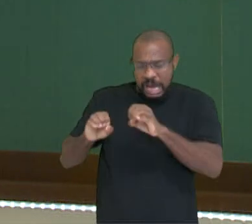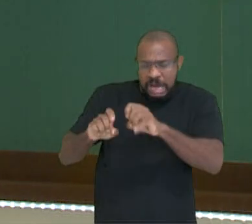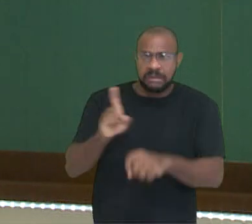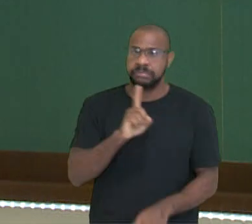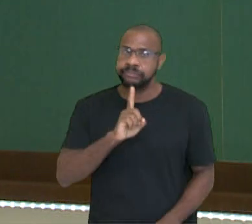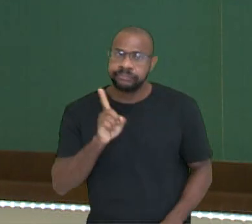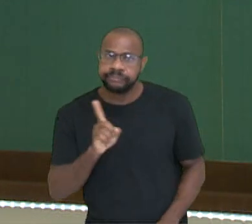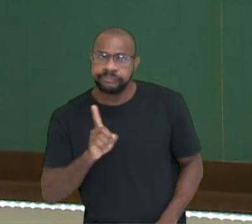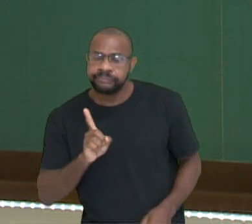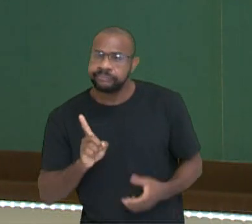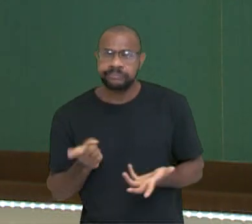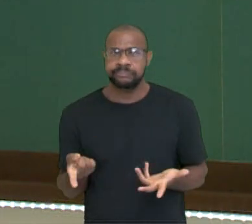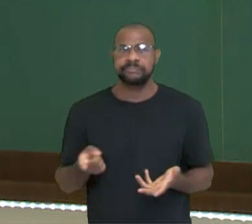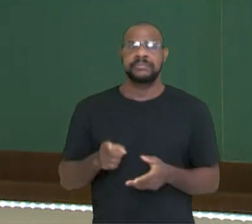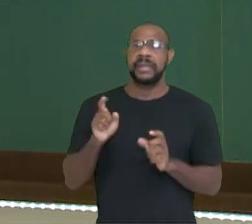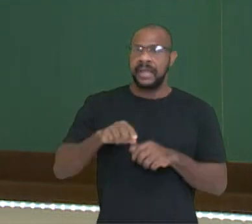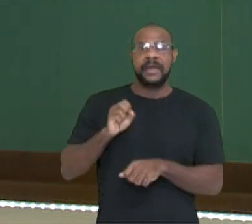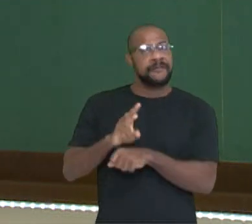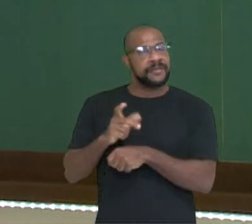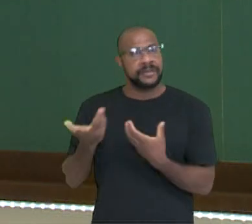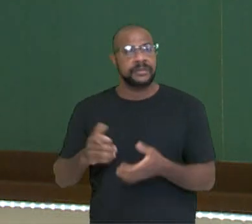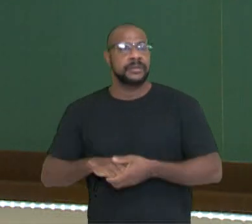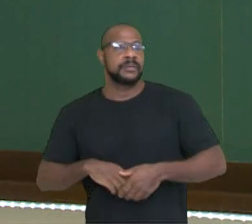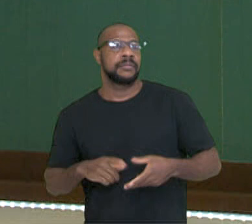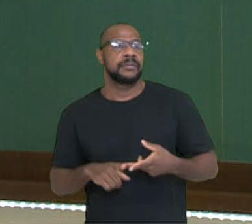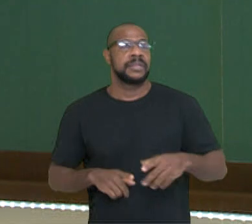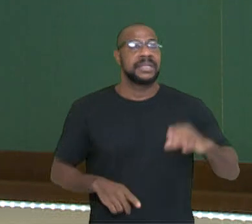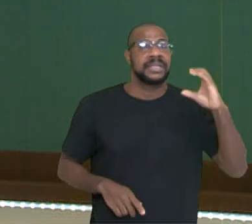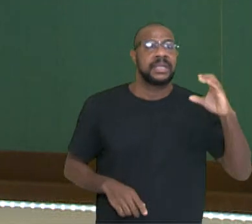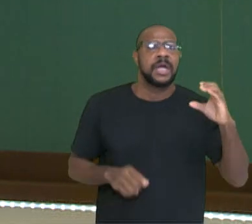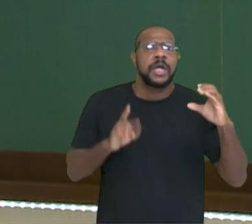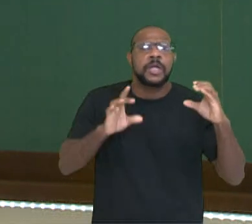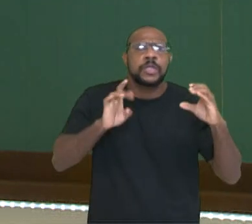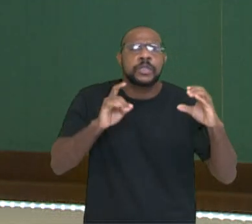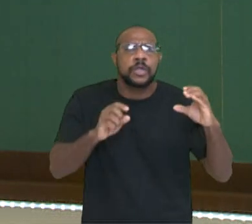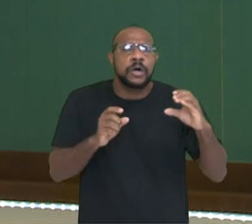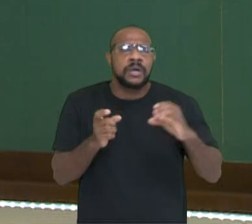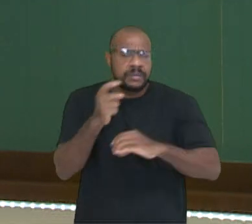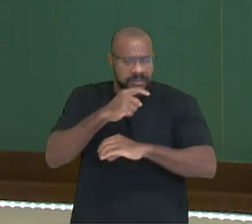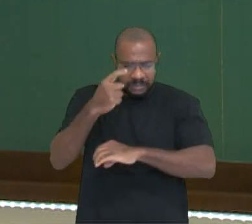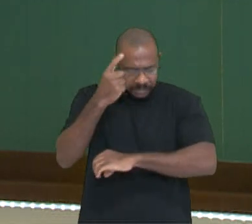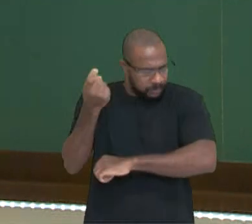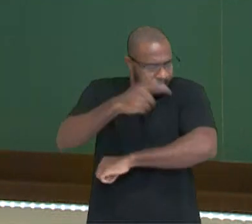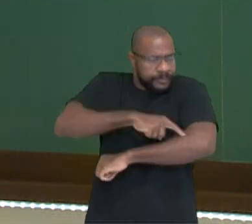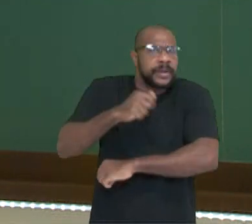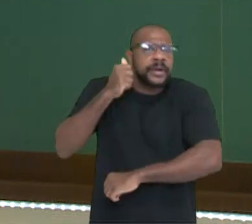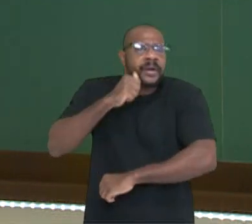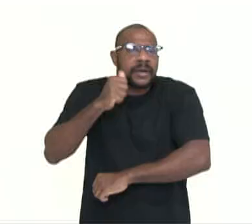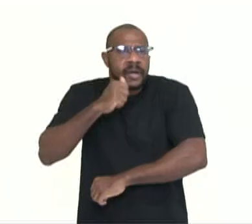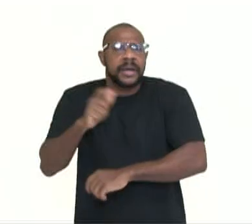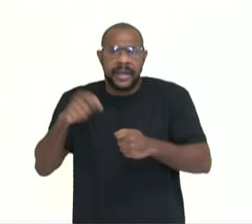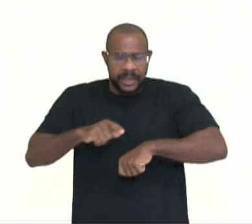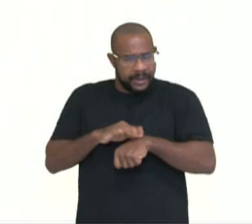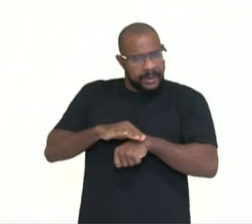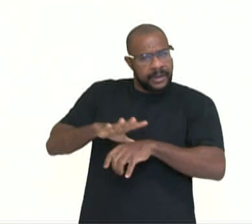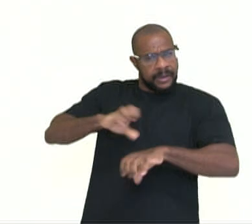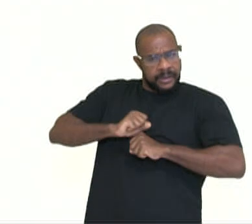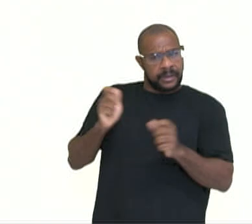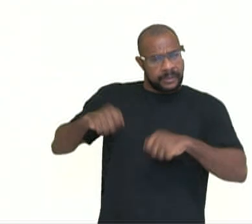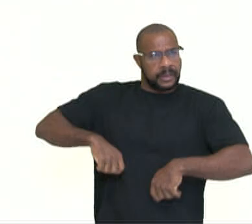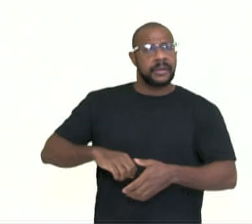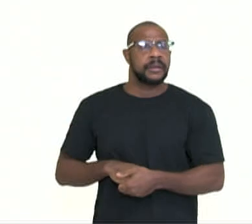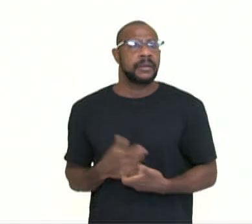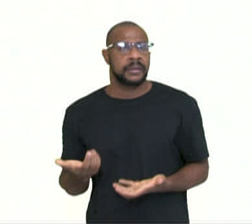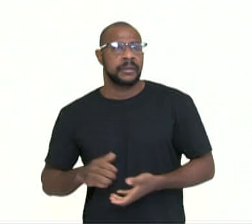Então também não pode ser essa aqui. Aqui sim, ó, só a fêmea é hematófaga. E a gente vai explicar por que agora. Tá? Então vamos lá.